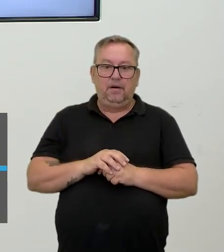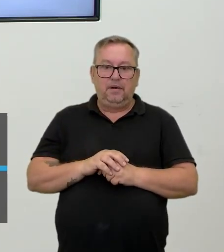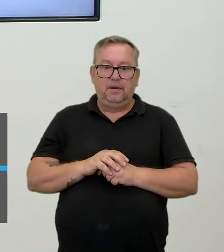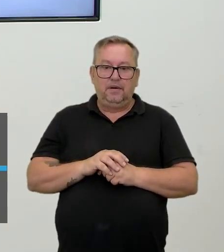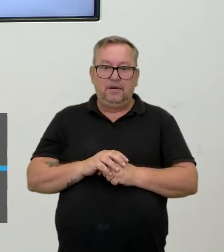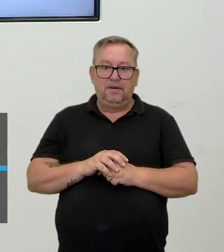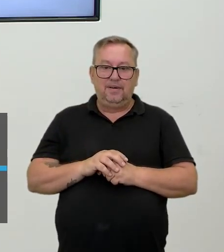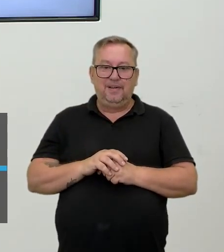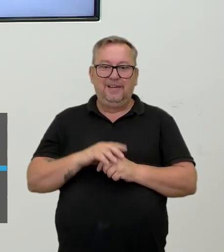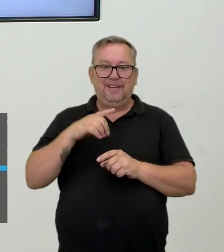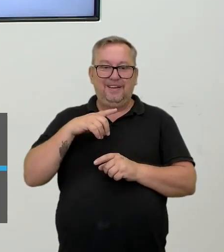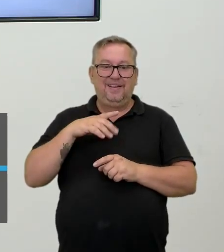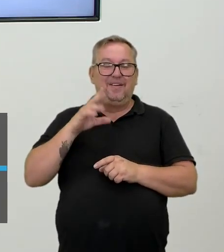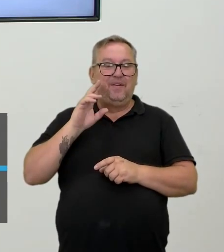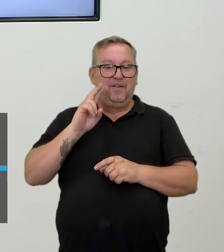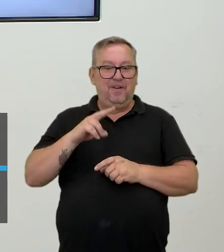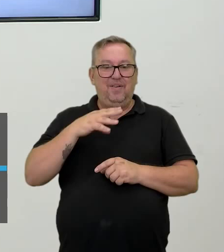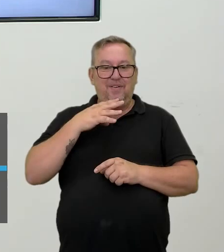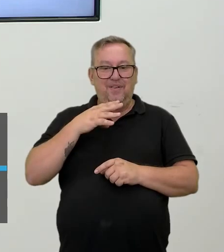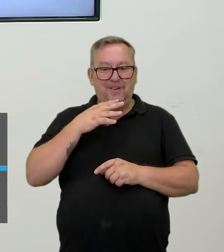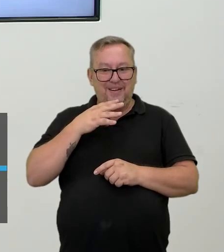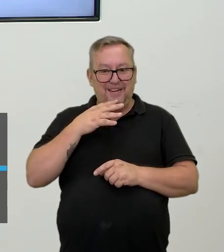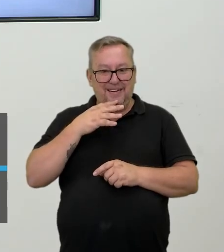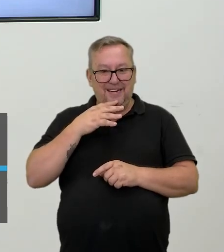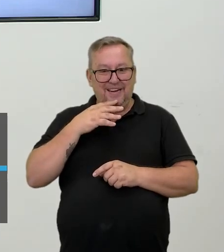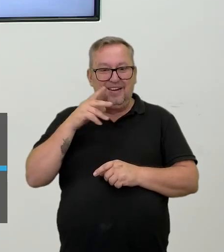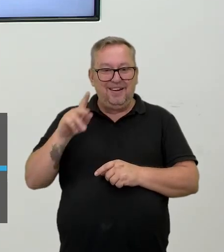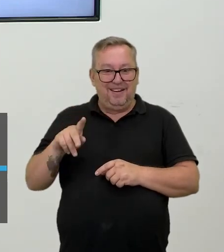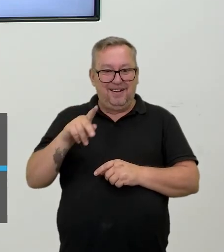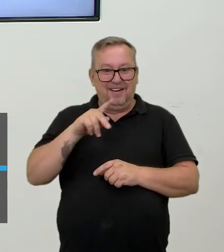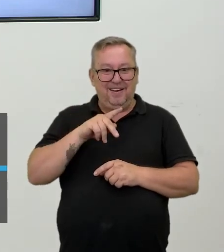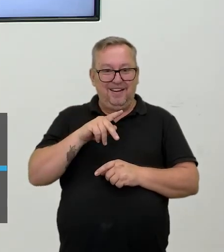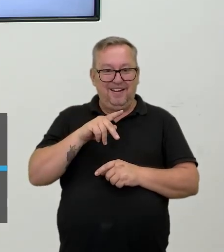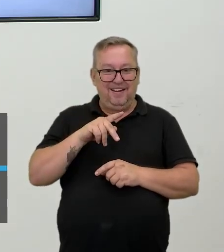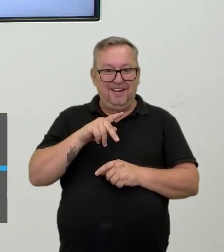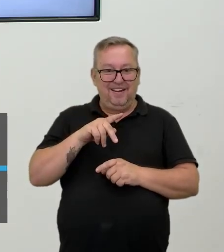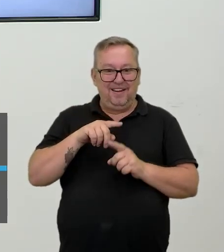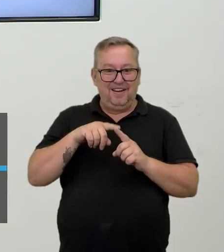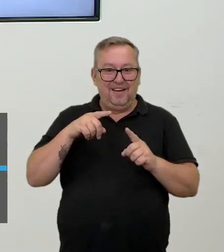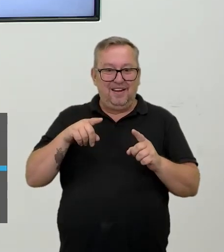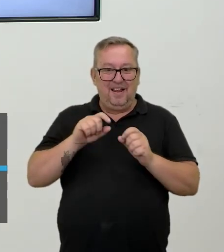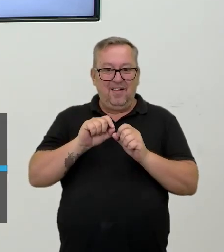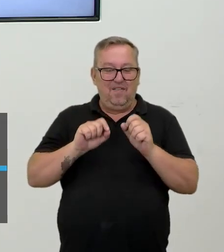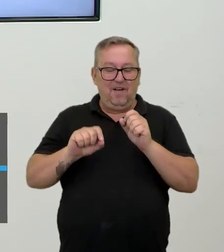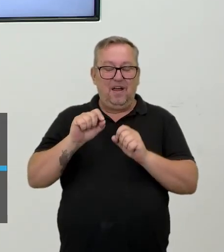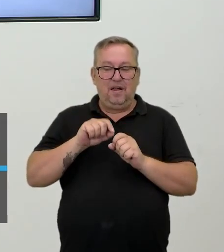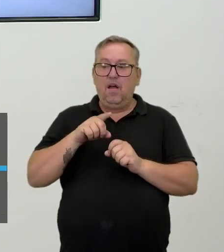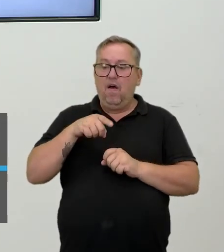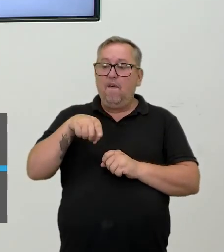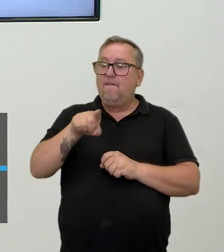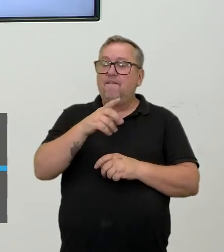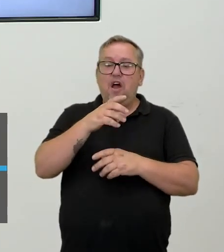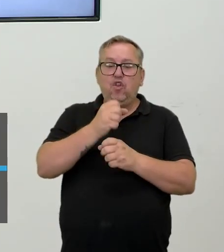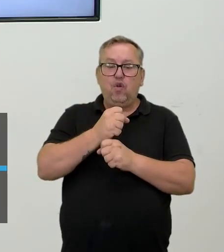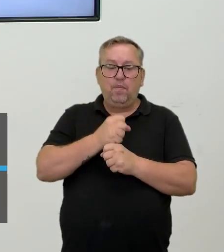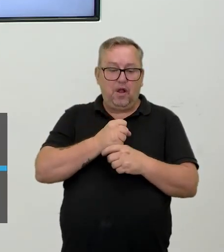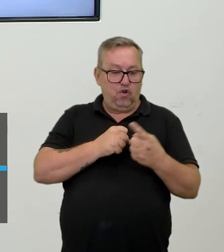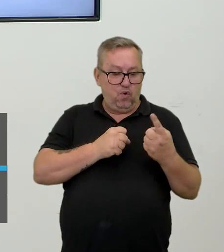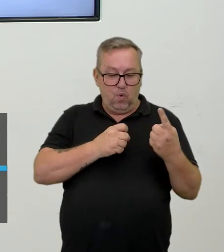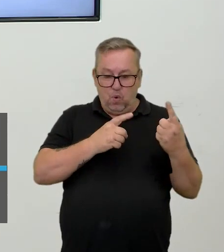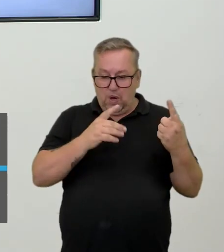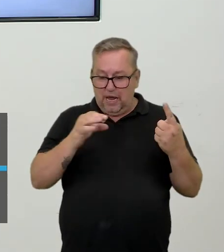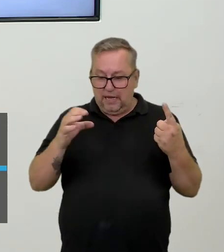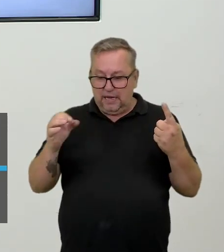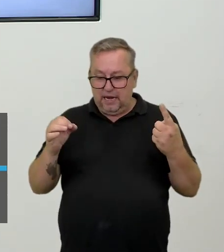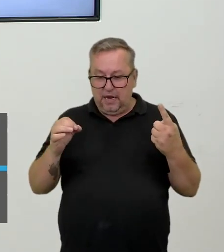né? Já se tinha essa coisa do professor, né? Dar tarefas, assim, o pessoal pegava um pouquinho no pé do professor,